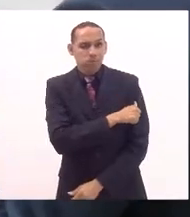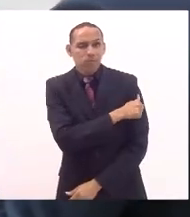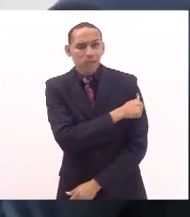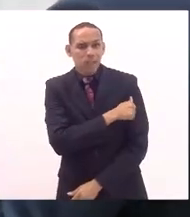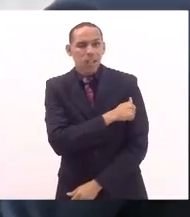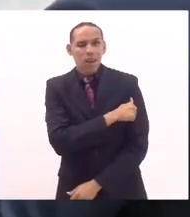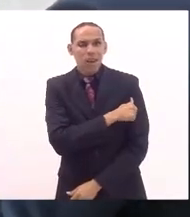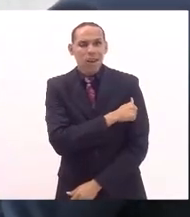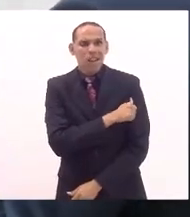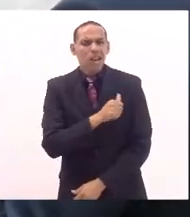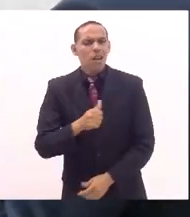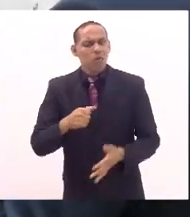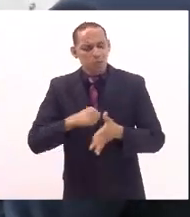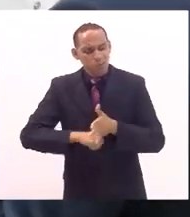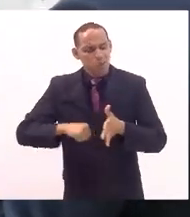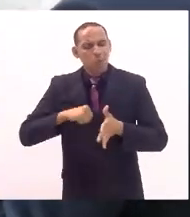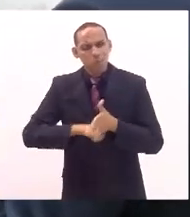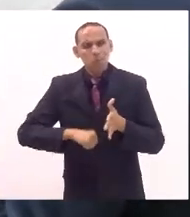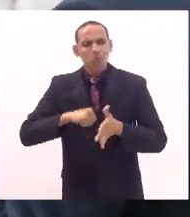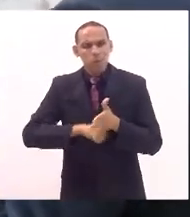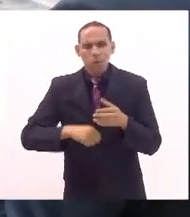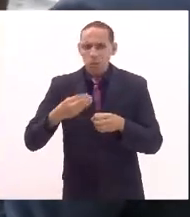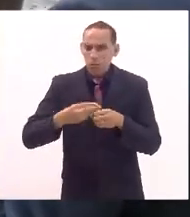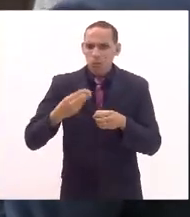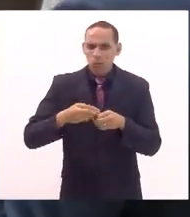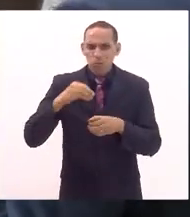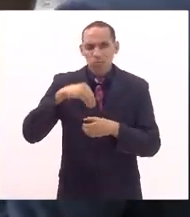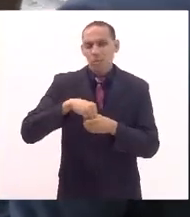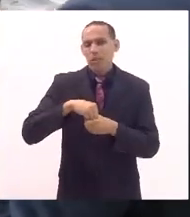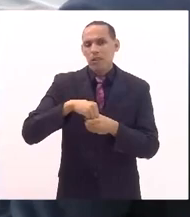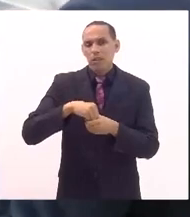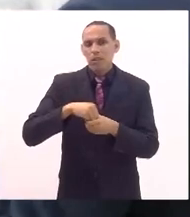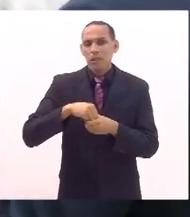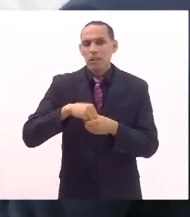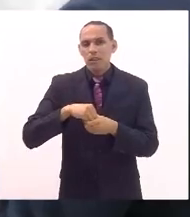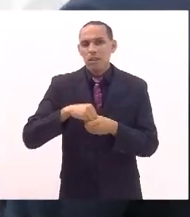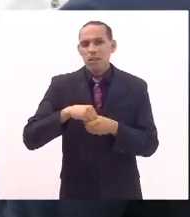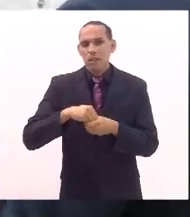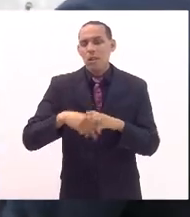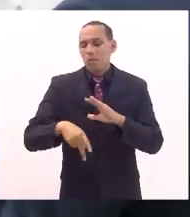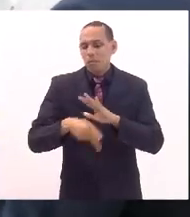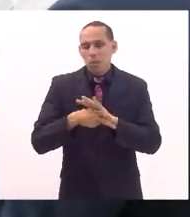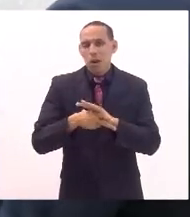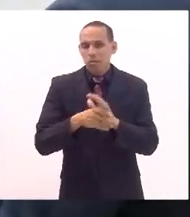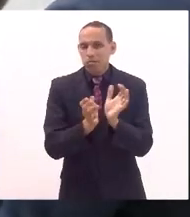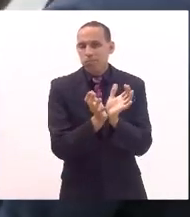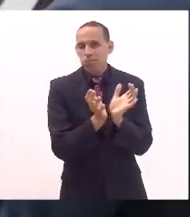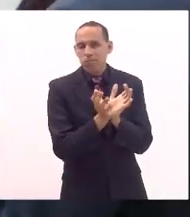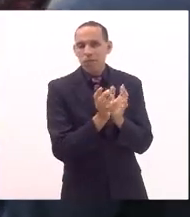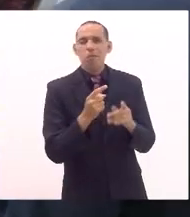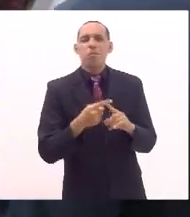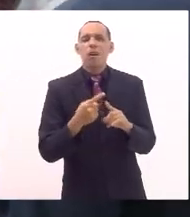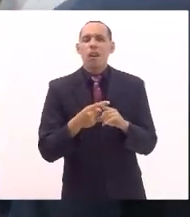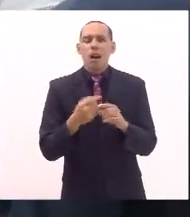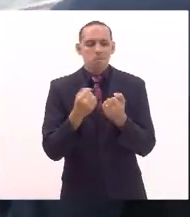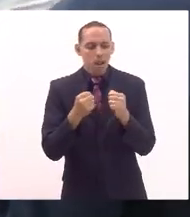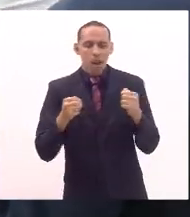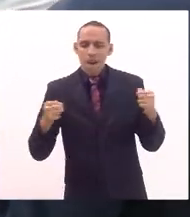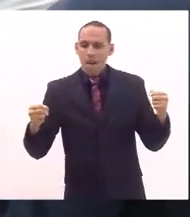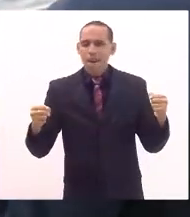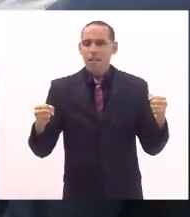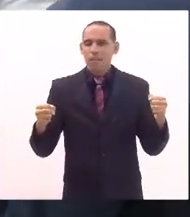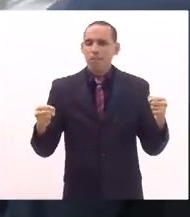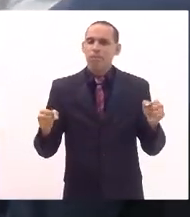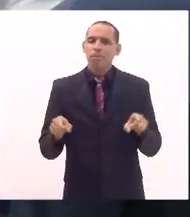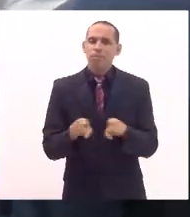sempre Lutaram nos seus municípios pela categoria de enfermagem porque muito grande e